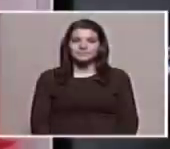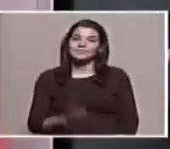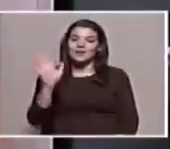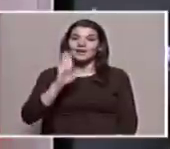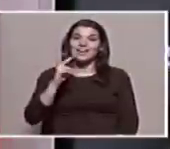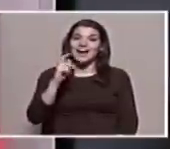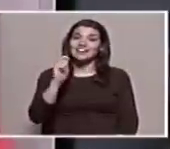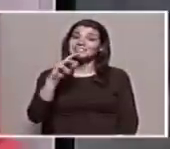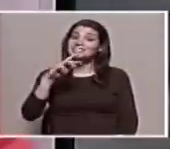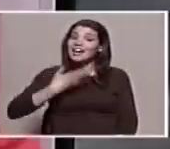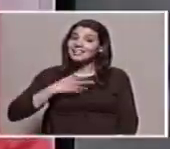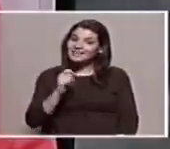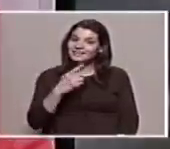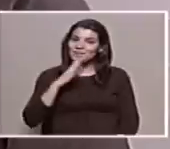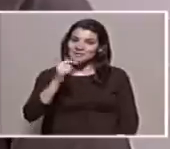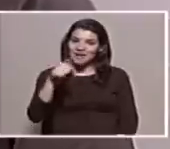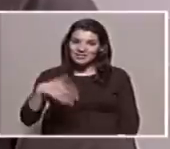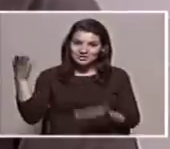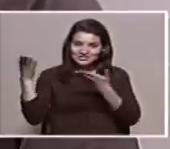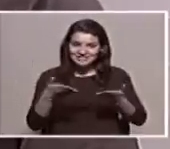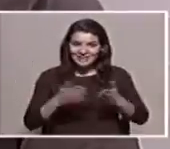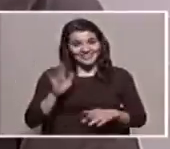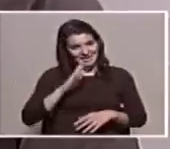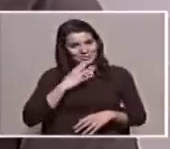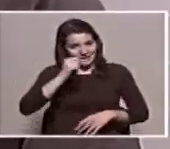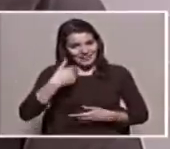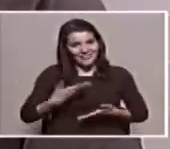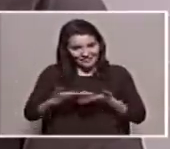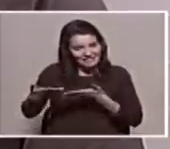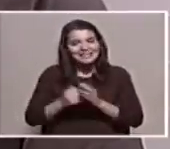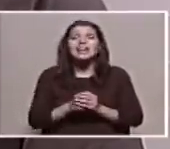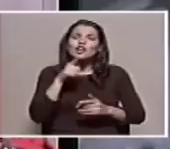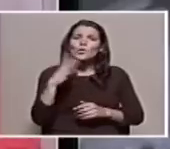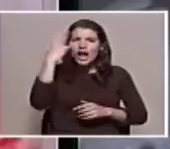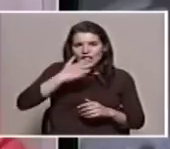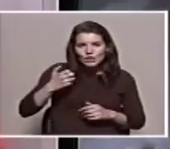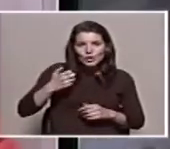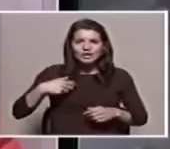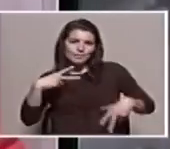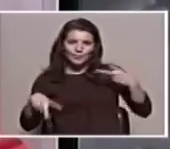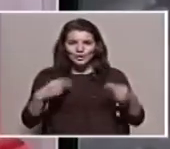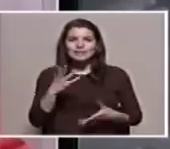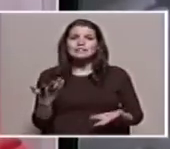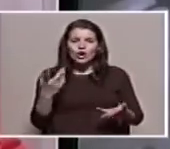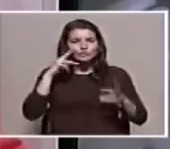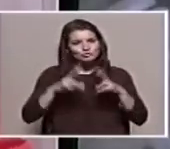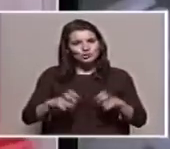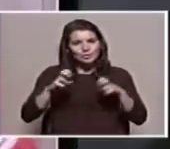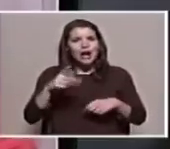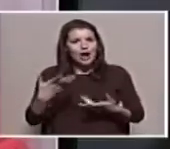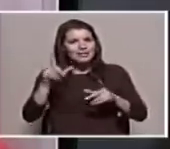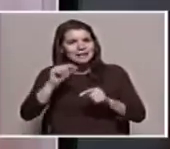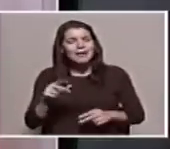Olá Alexandre muito obrigada por estares aqui hoje connosco e para além de ator e Manequim descobrimos um novo talento Este também